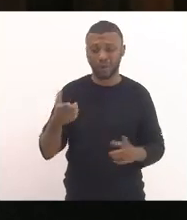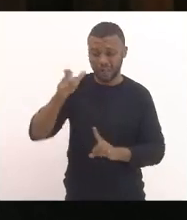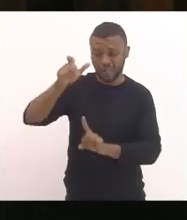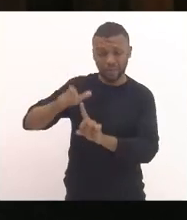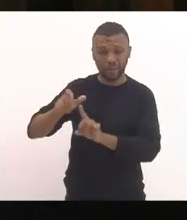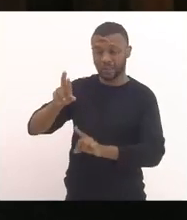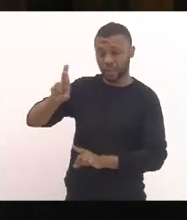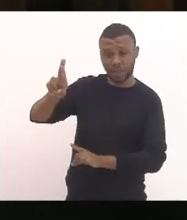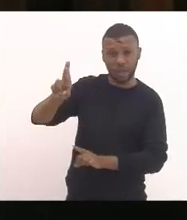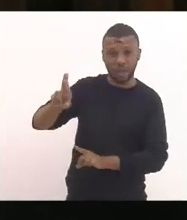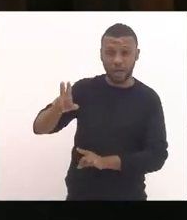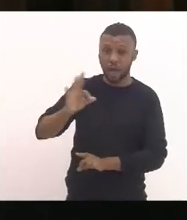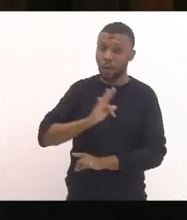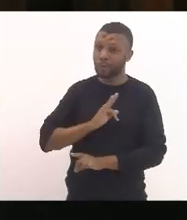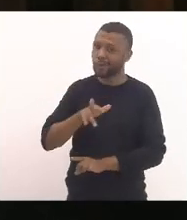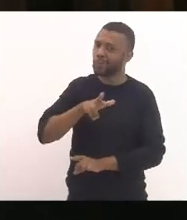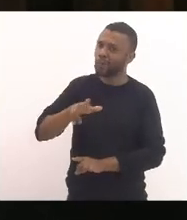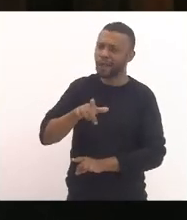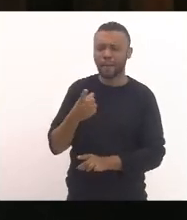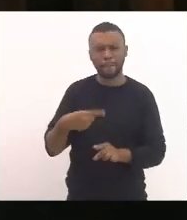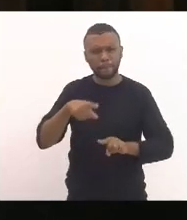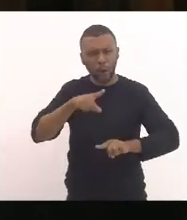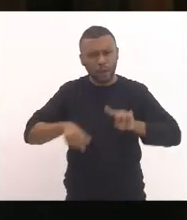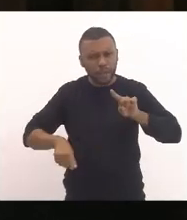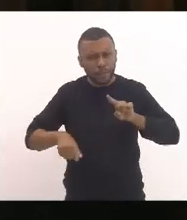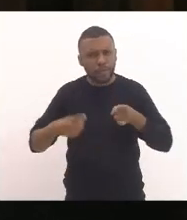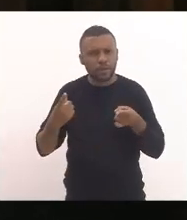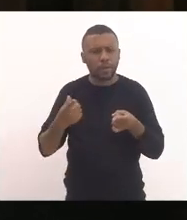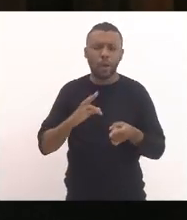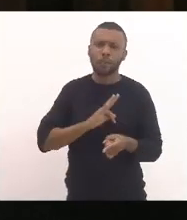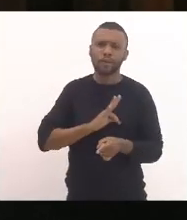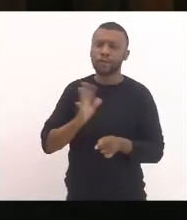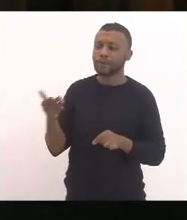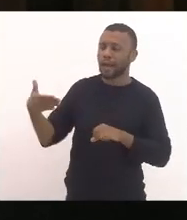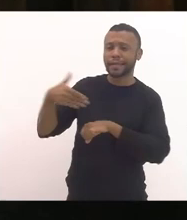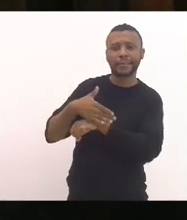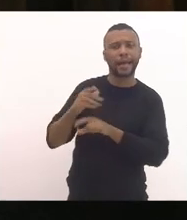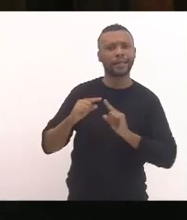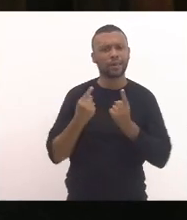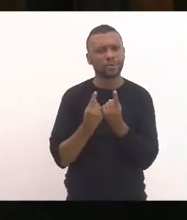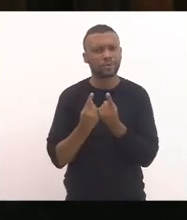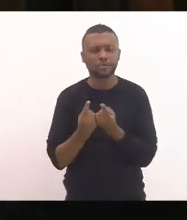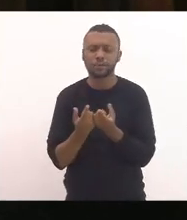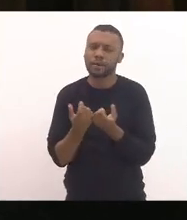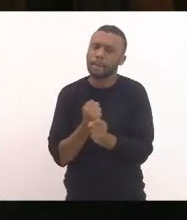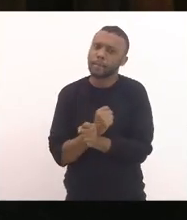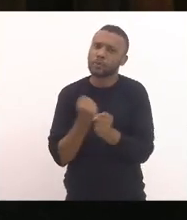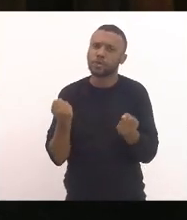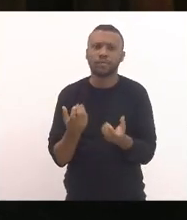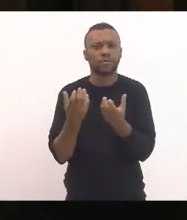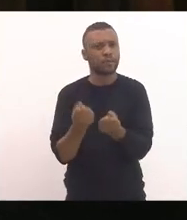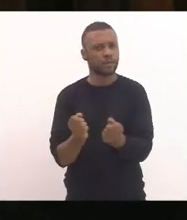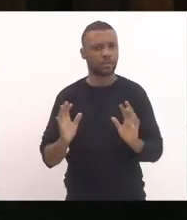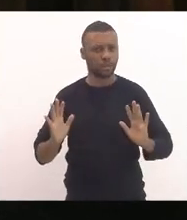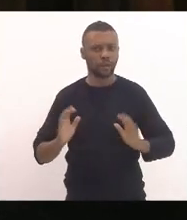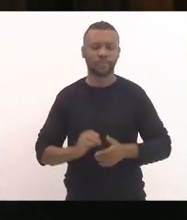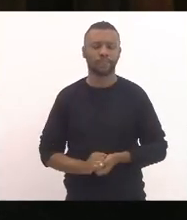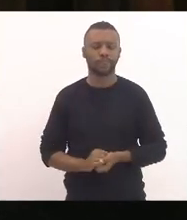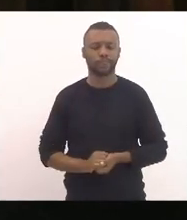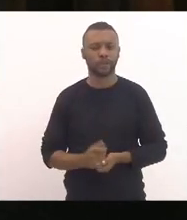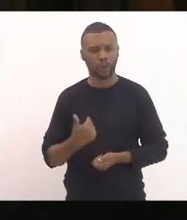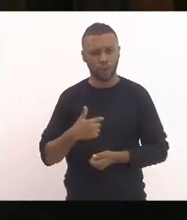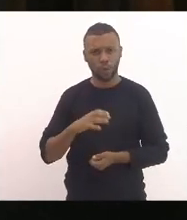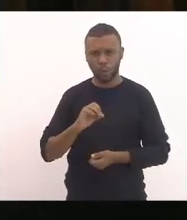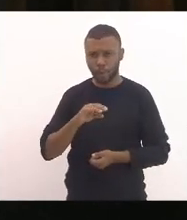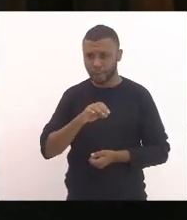policial é e proíbe policiais de entrar na seção é na admissível isso e eu